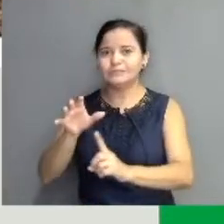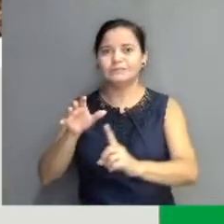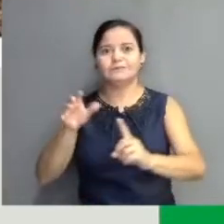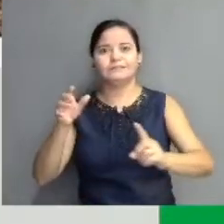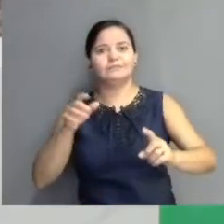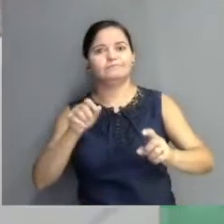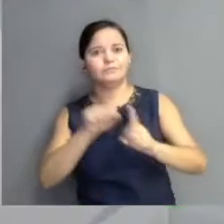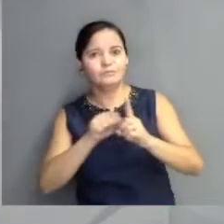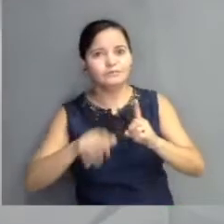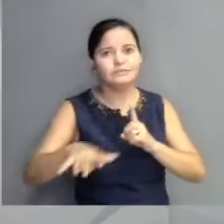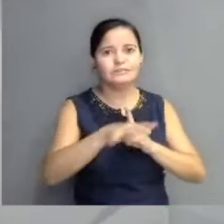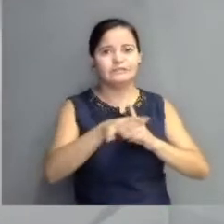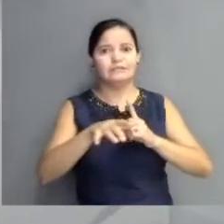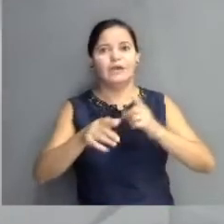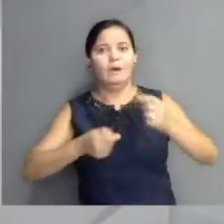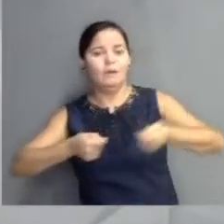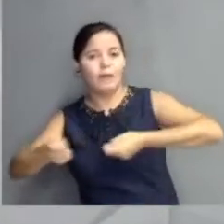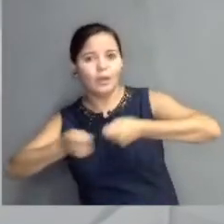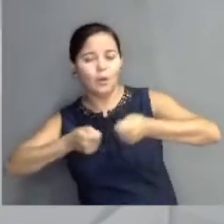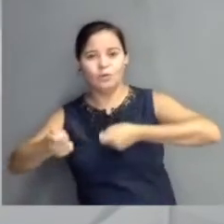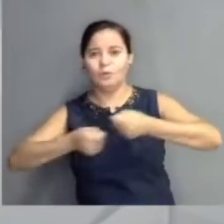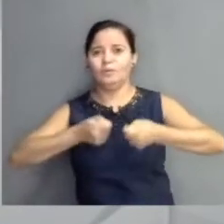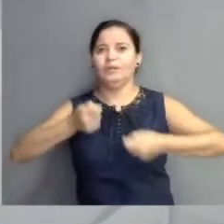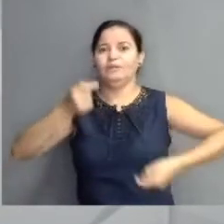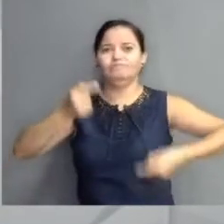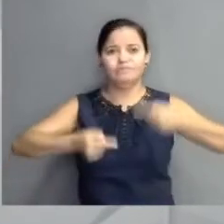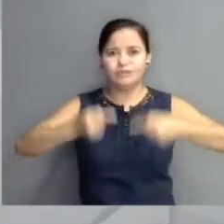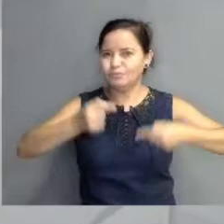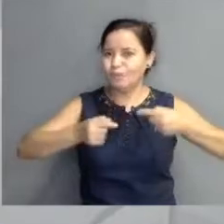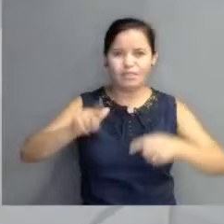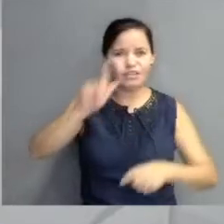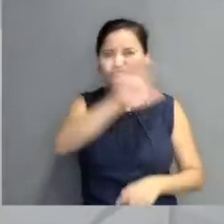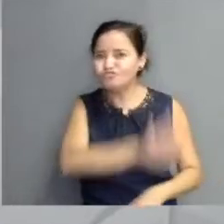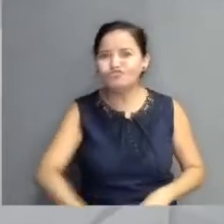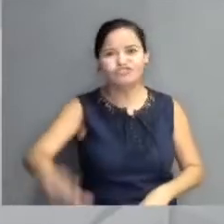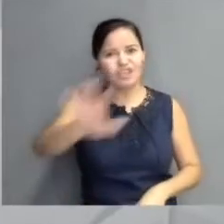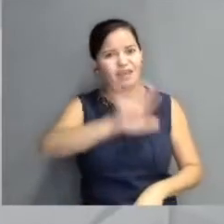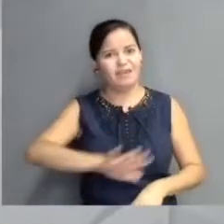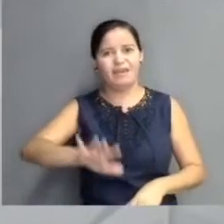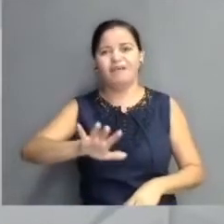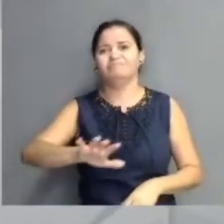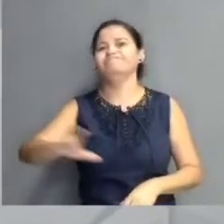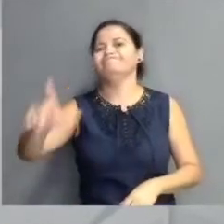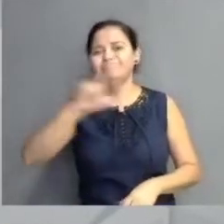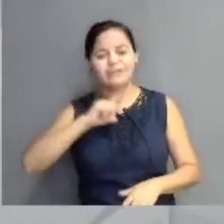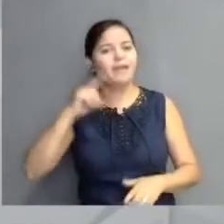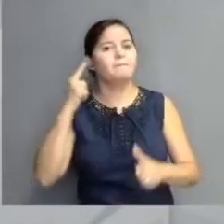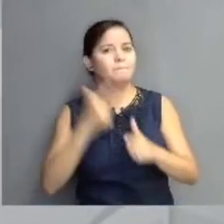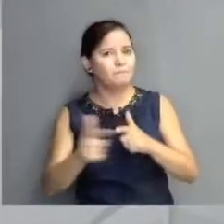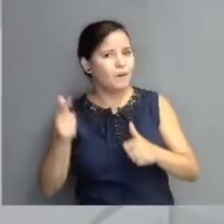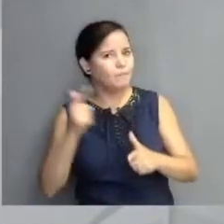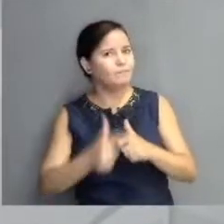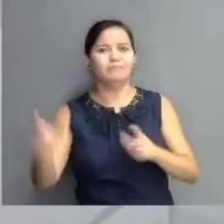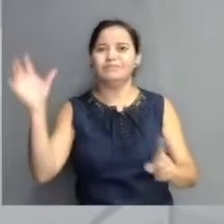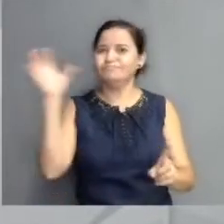o impacto das políticas públicas tem uma relação íntima com esse problema. Não dá